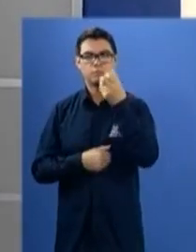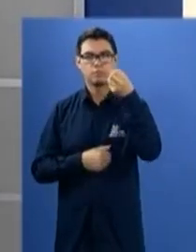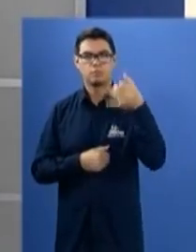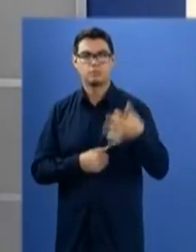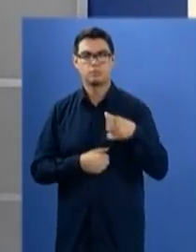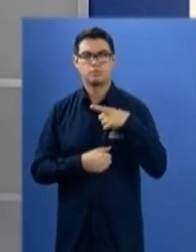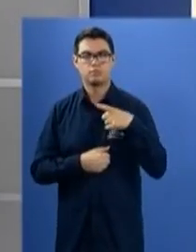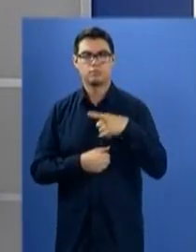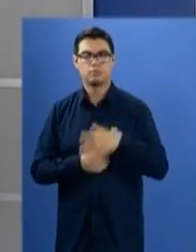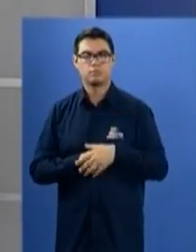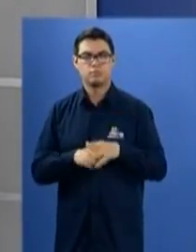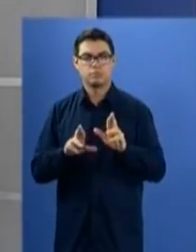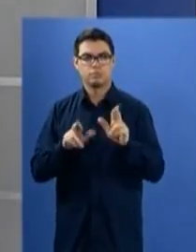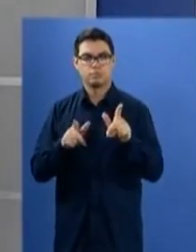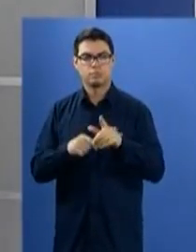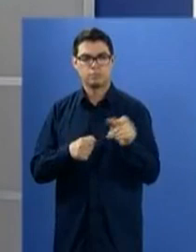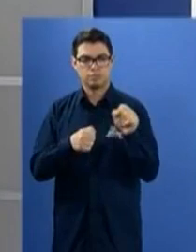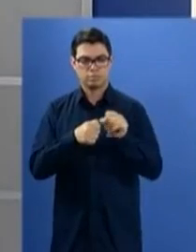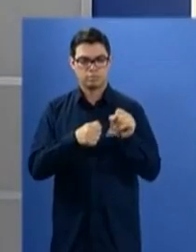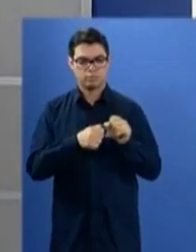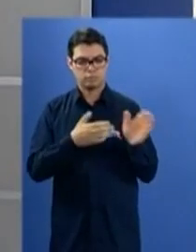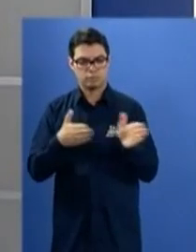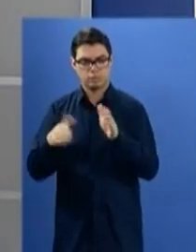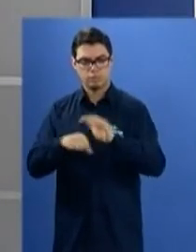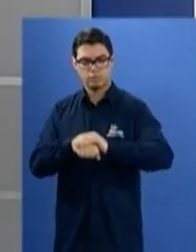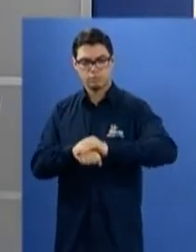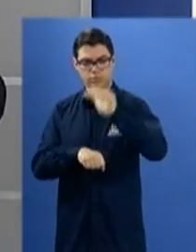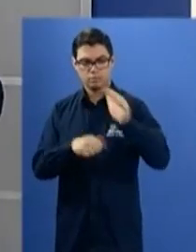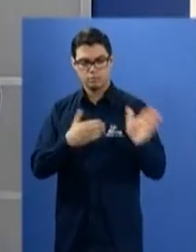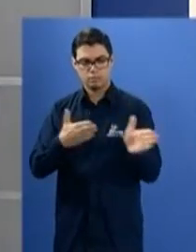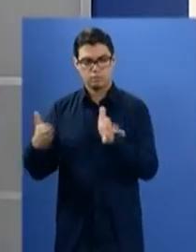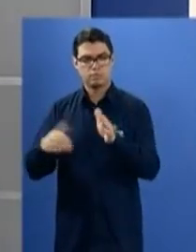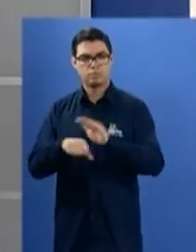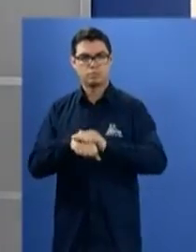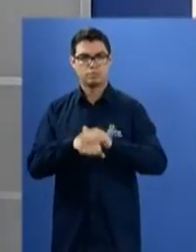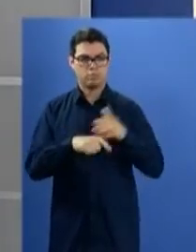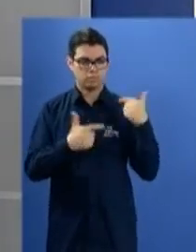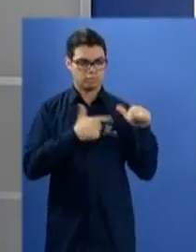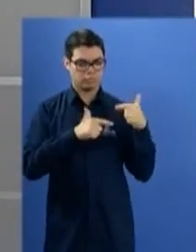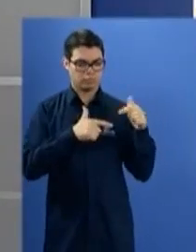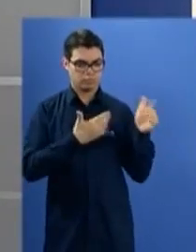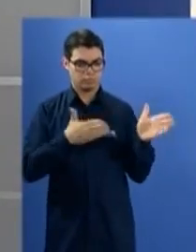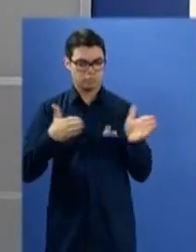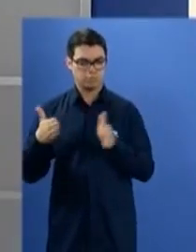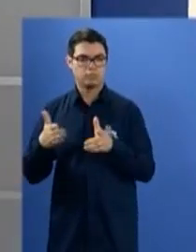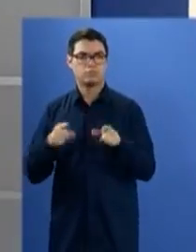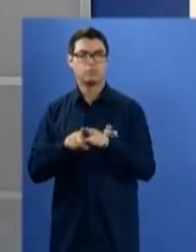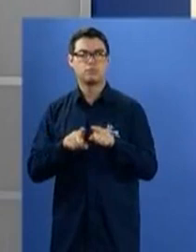falarmos que existe diferença entre aumento de produção e aumento de